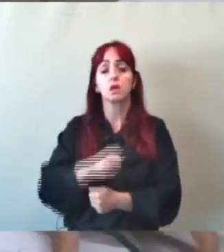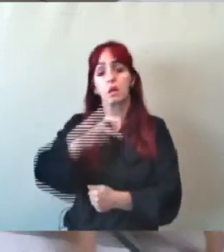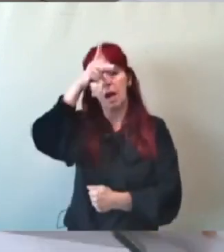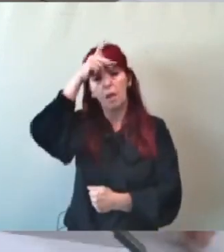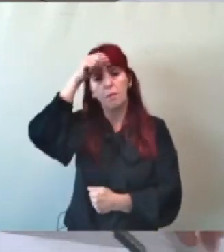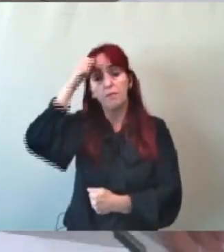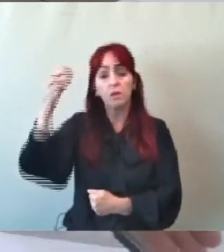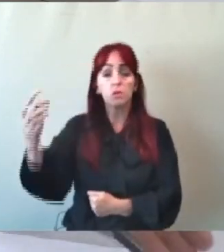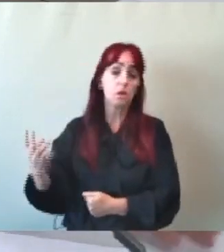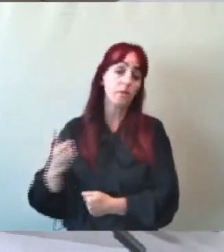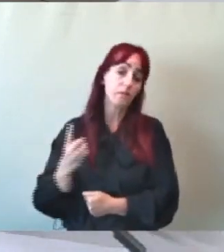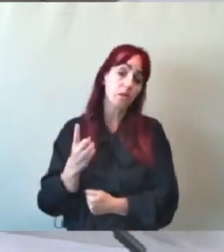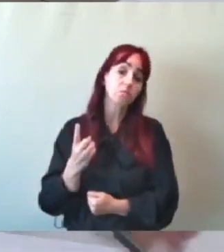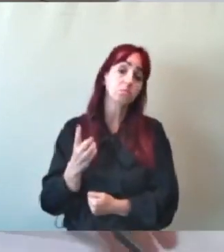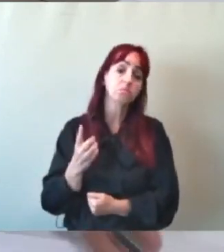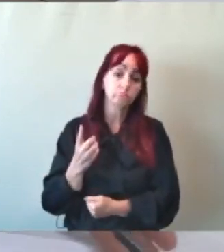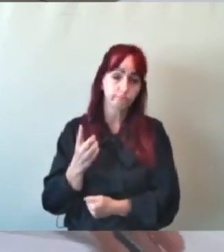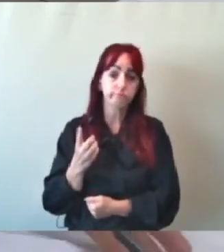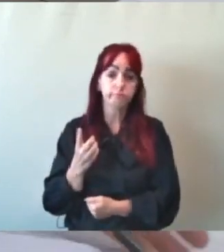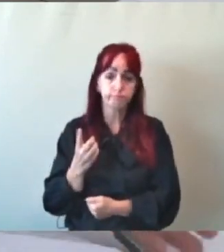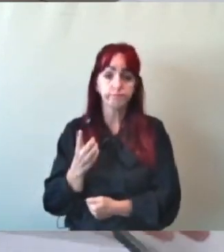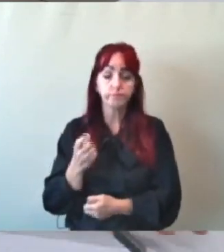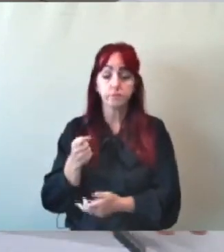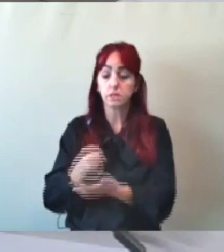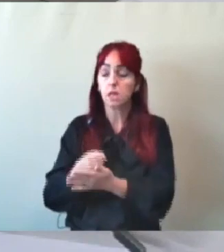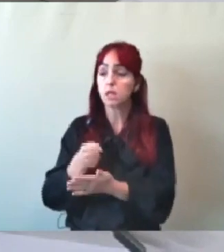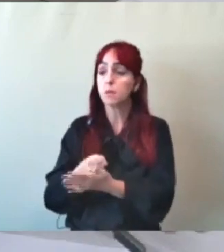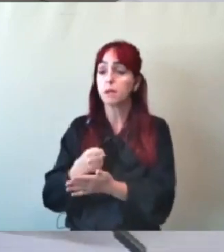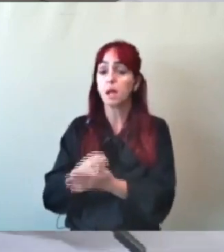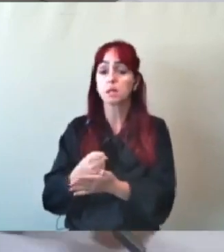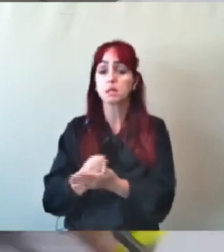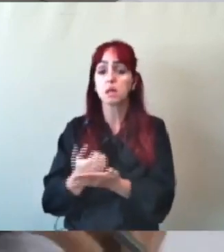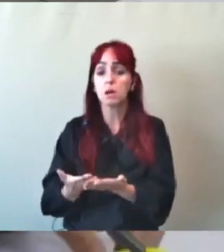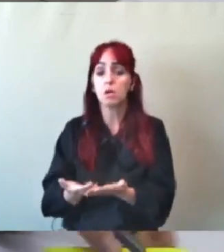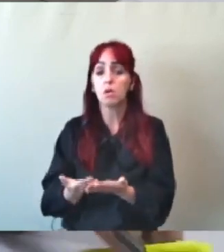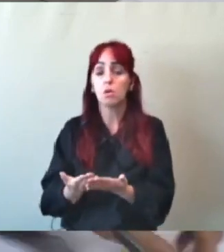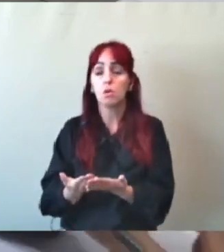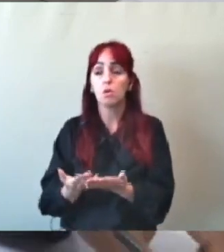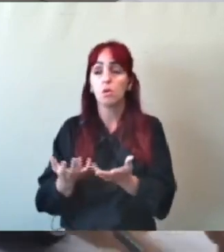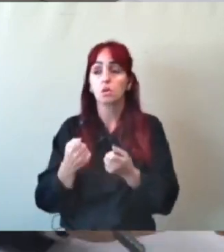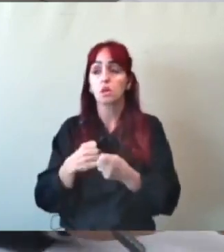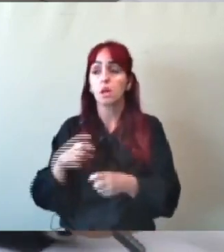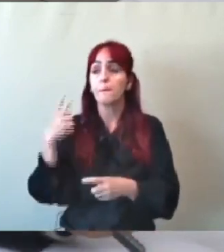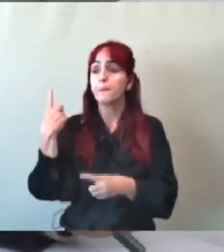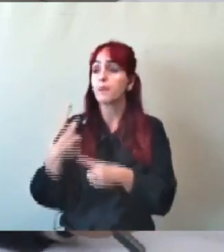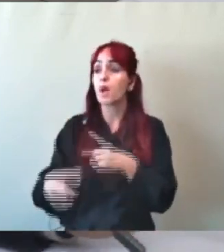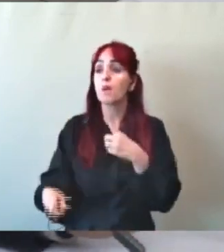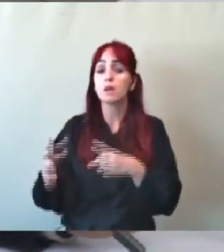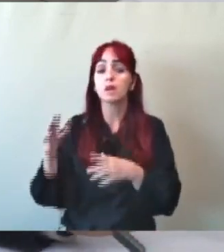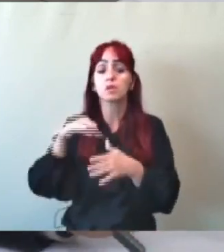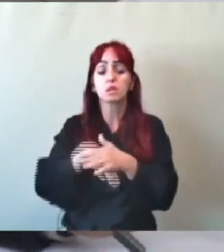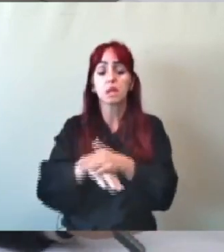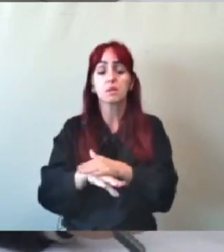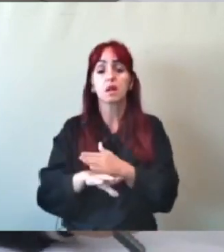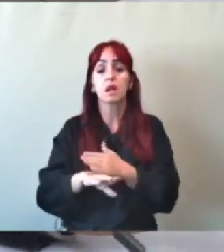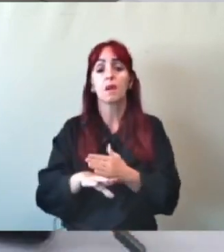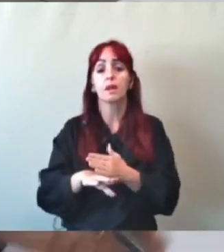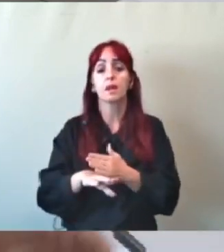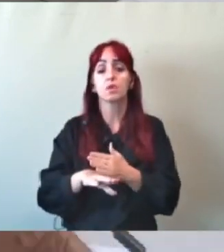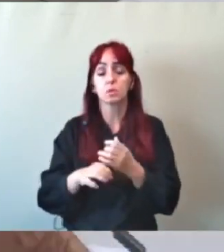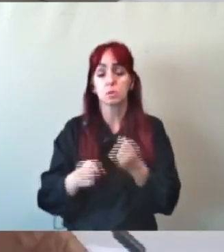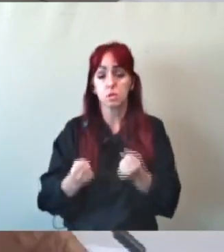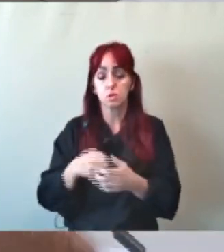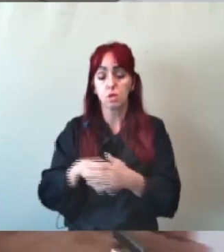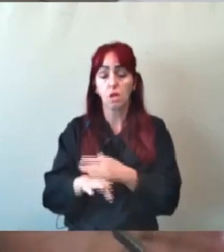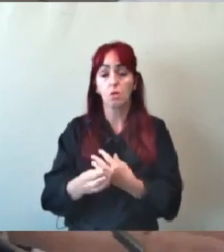essa determinação que quer proibir, como aqui está dizendo, né? Proibição do estacionamento na Avenida Abildiniz.